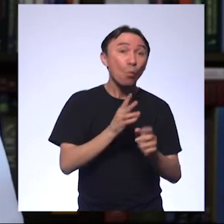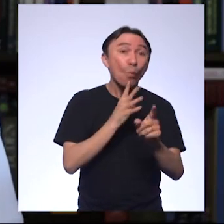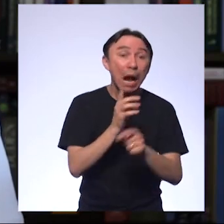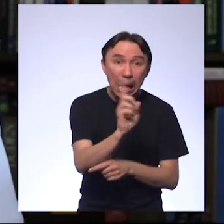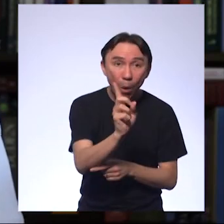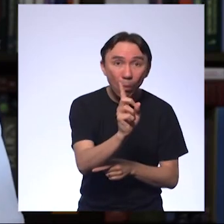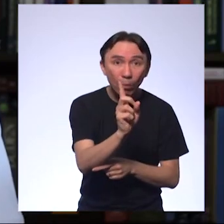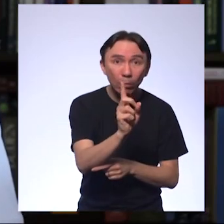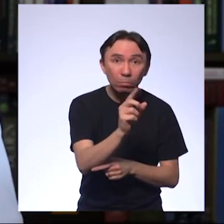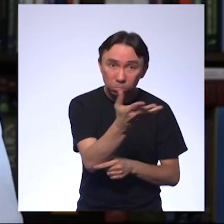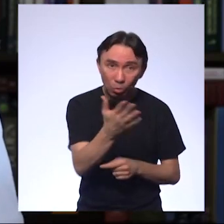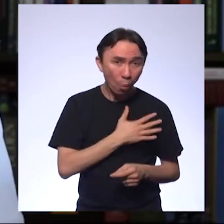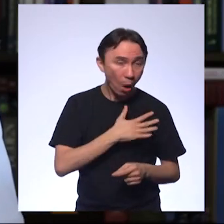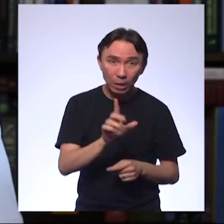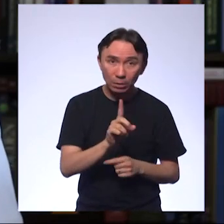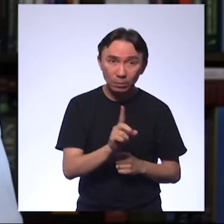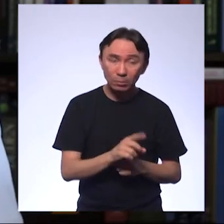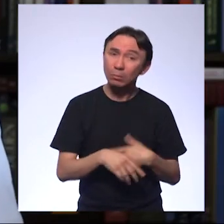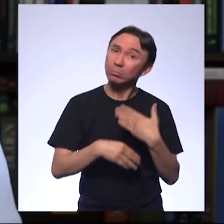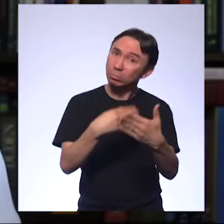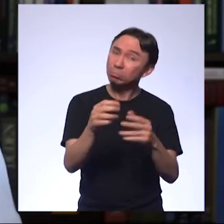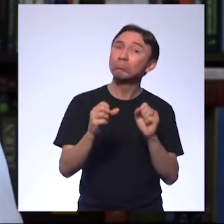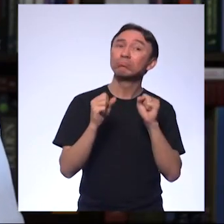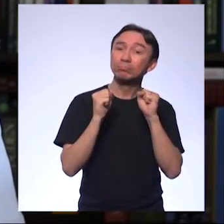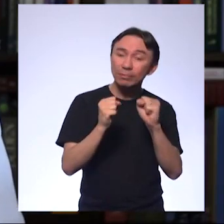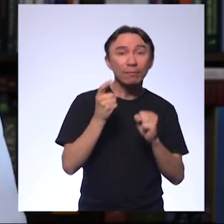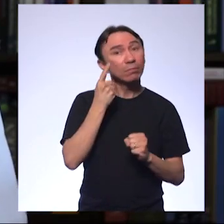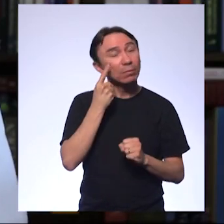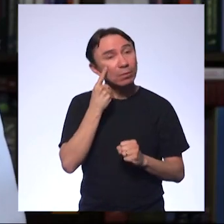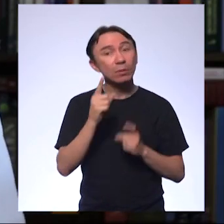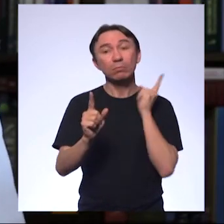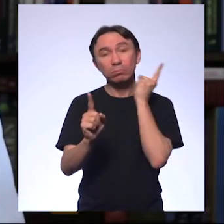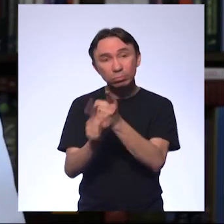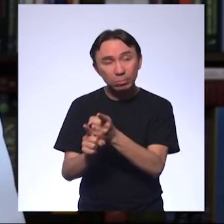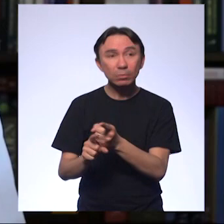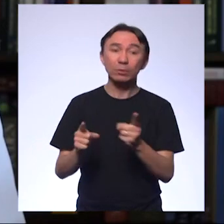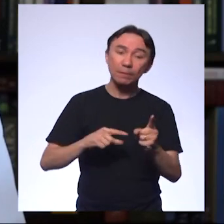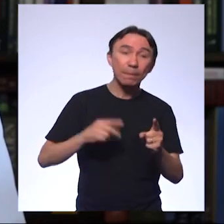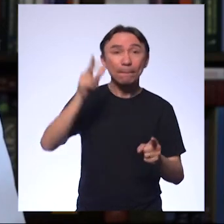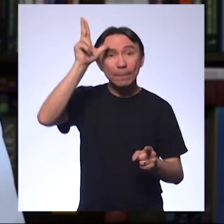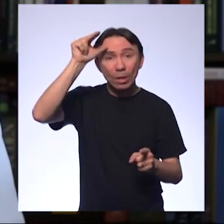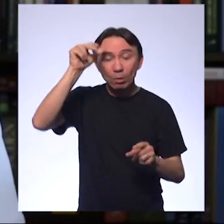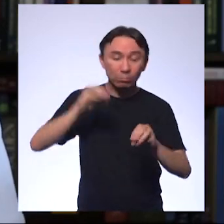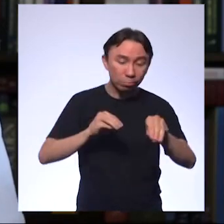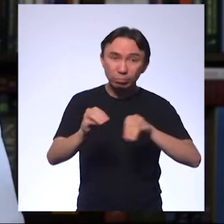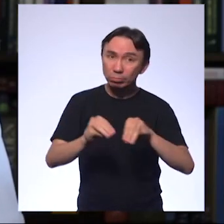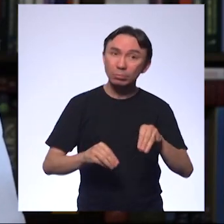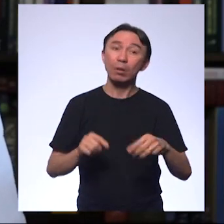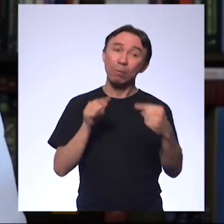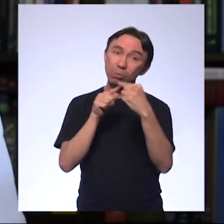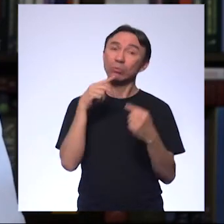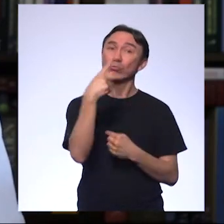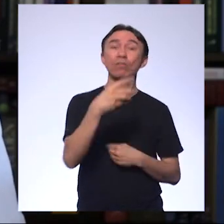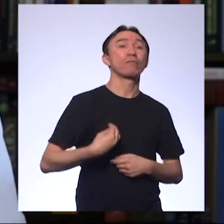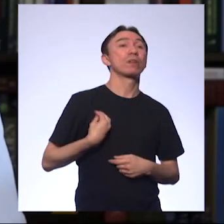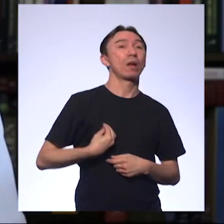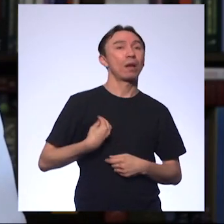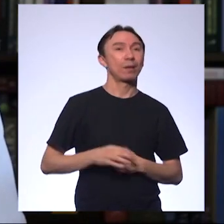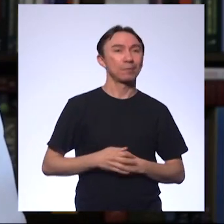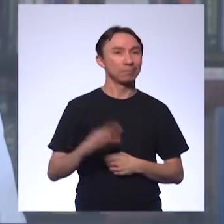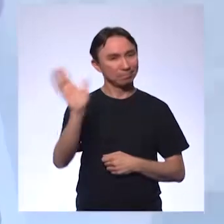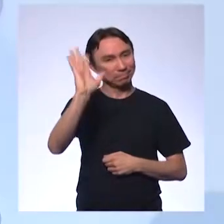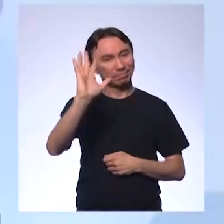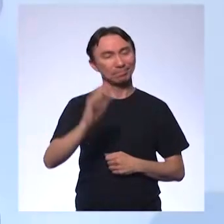gosta, talvez possa descobrir que o jogo de xadrez tem muito a ver com a sua vida, com a vida humana. Até a